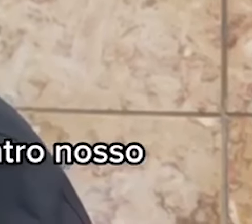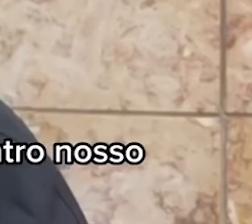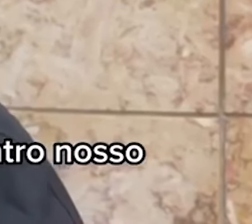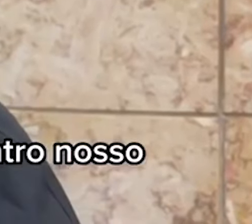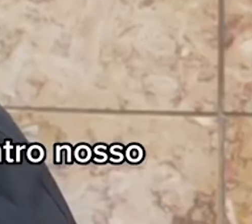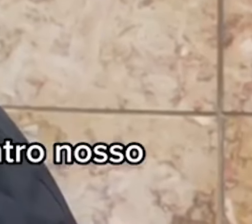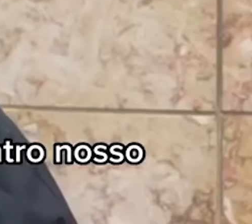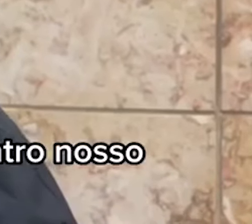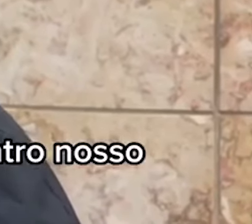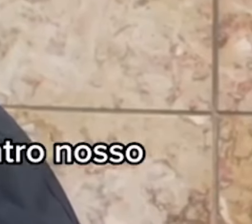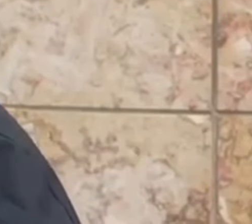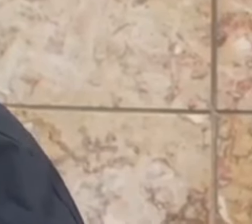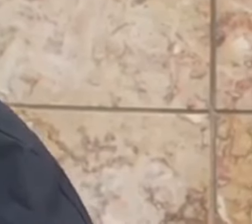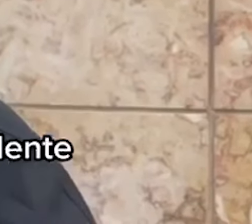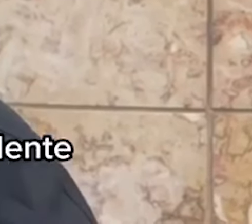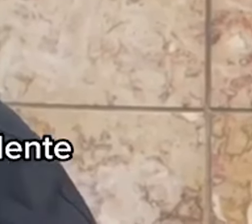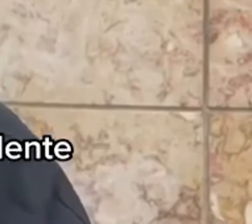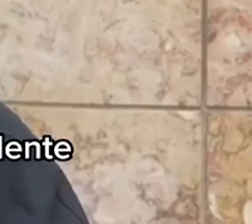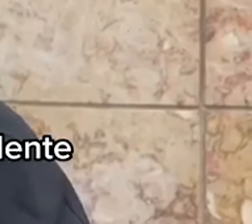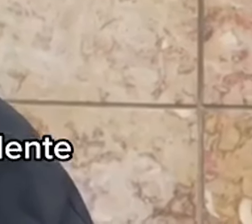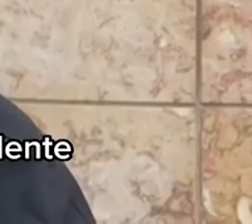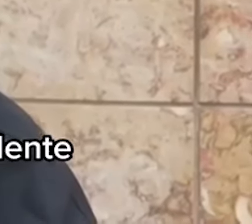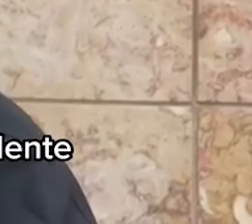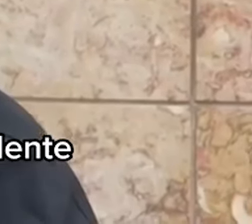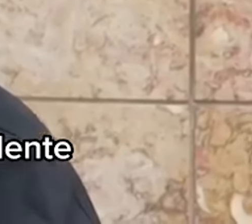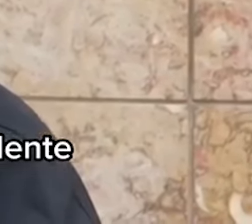até um breve encontro nosso